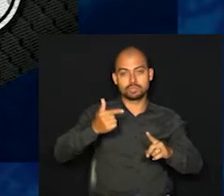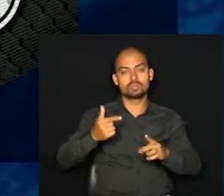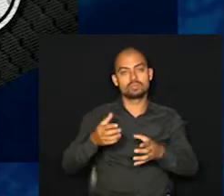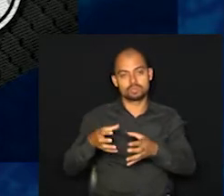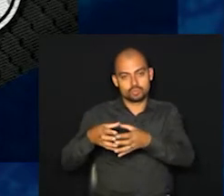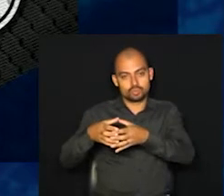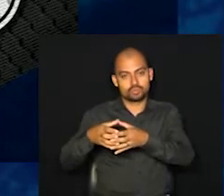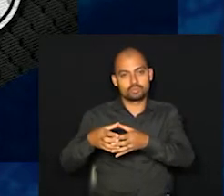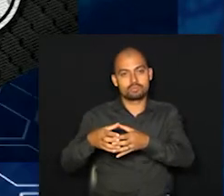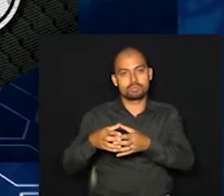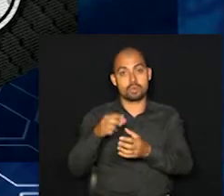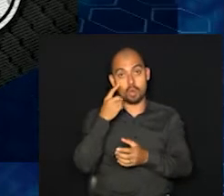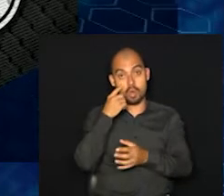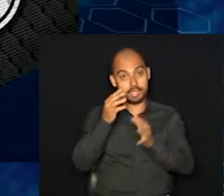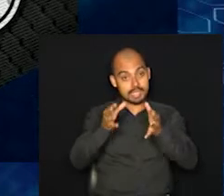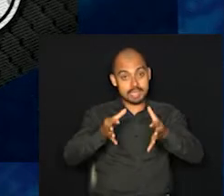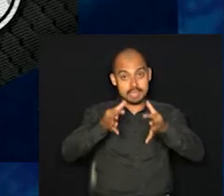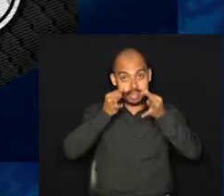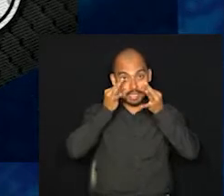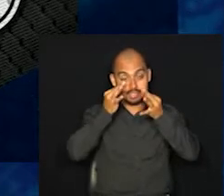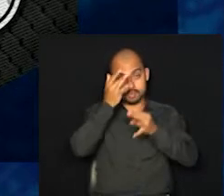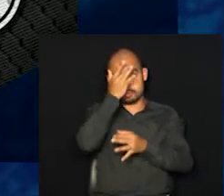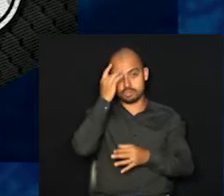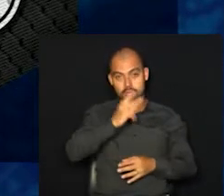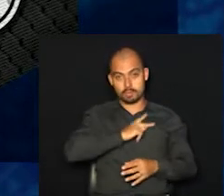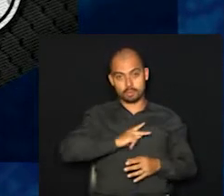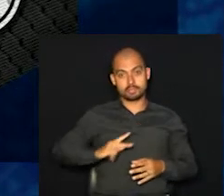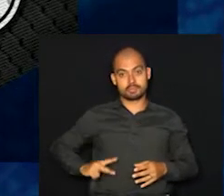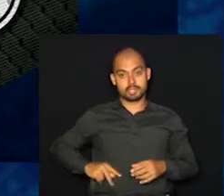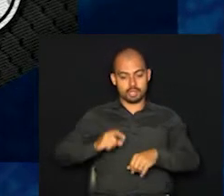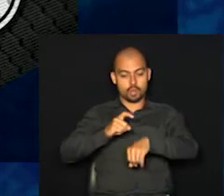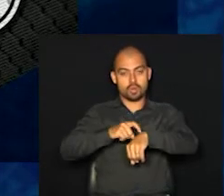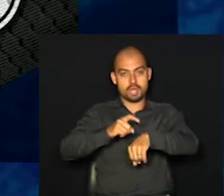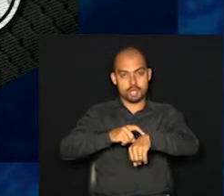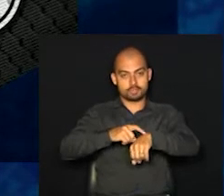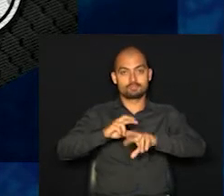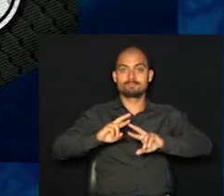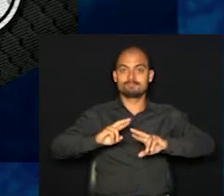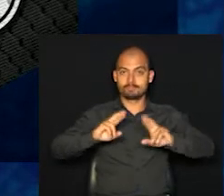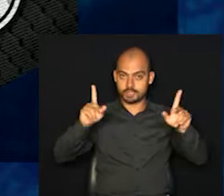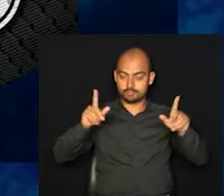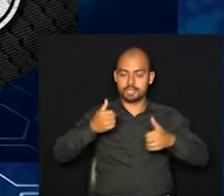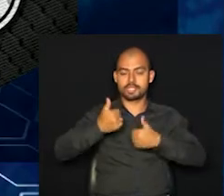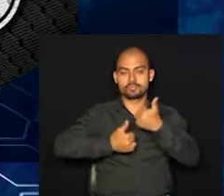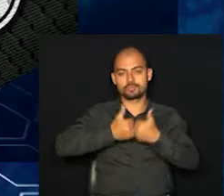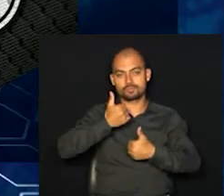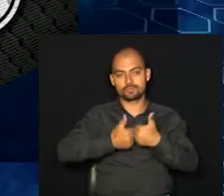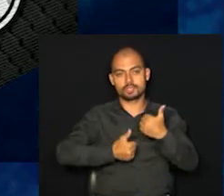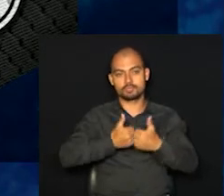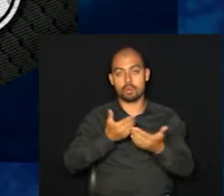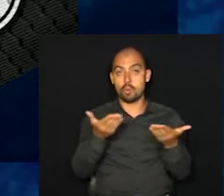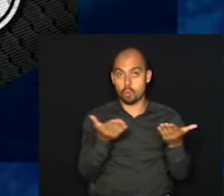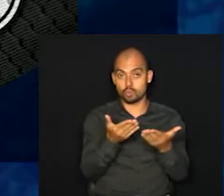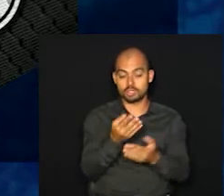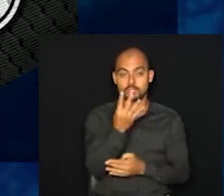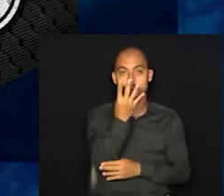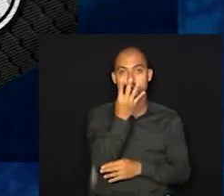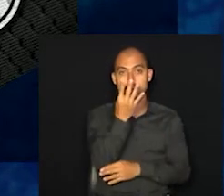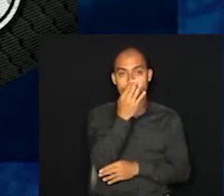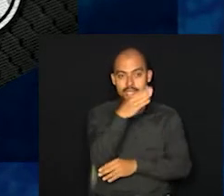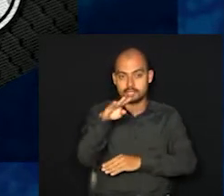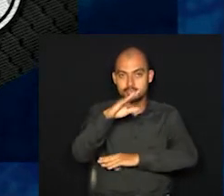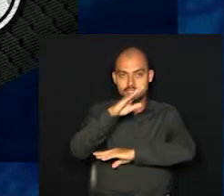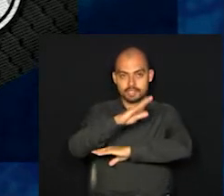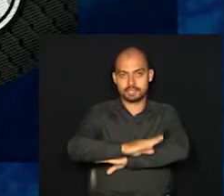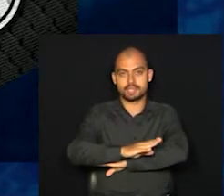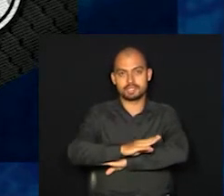turno. Ó, preste atenção, torcida Ponte Pretana, em horário diferente para a prática do futebol. Hoje, 4h30 da